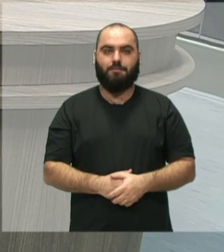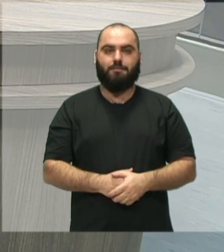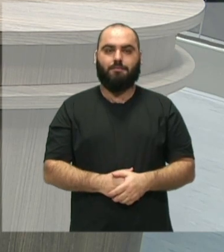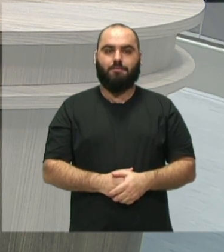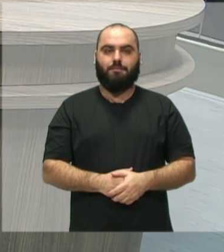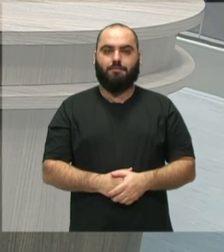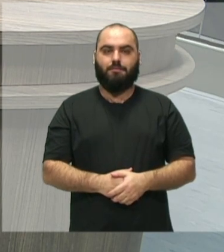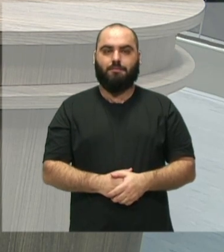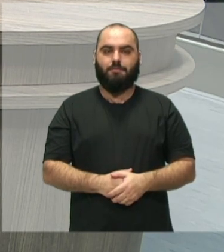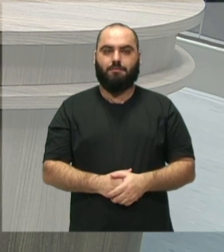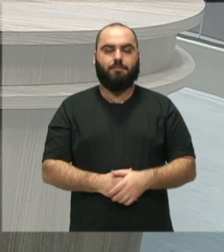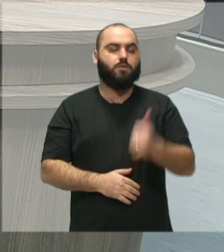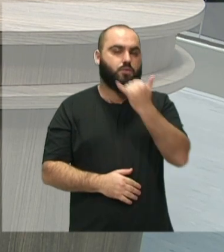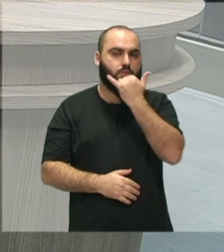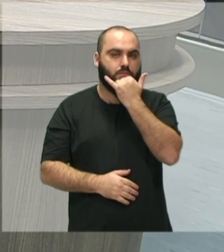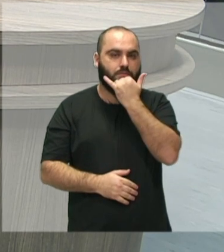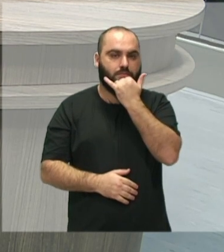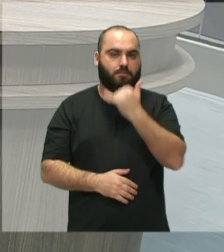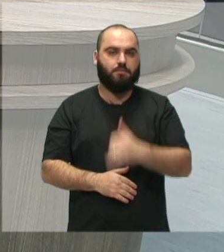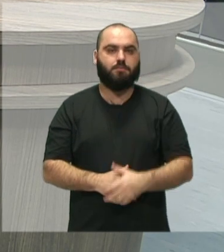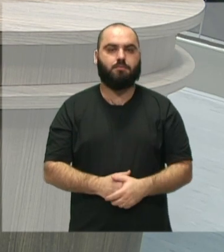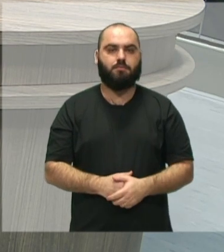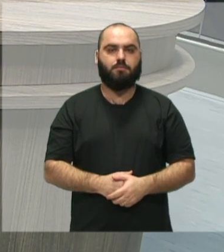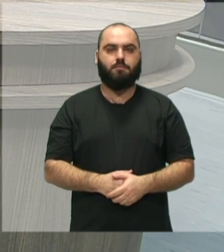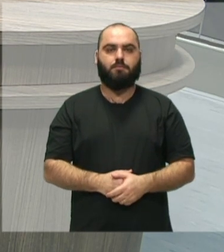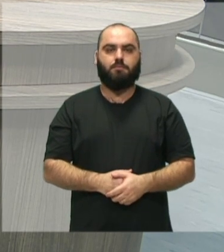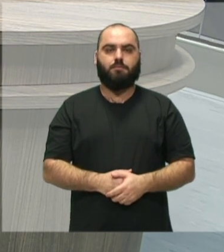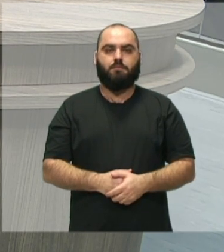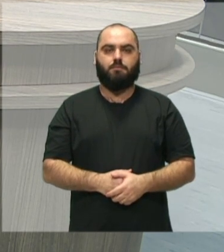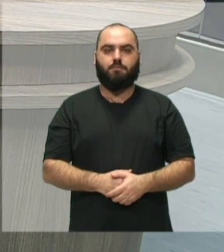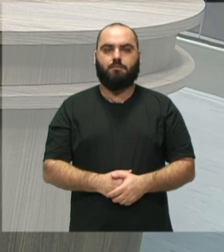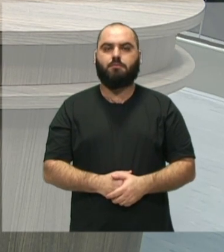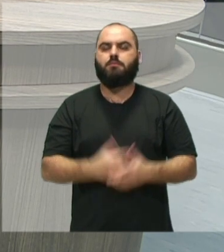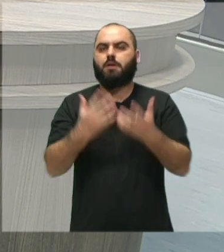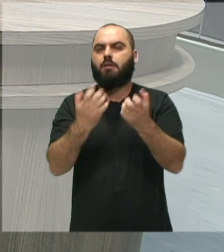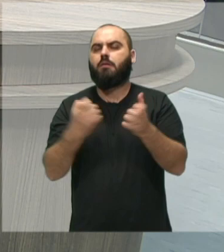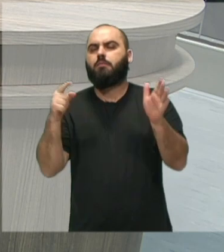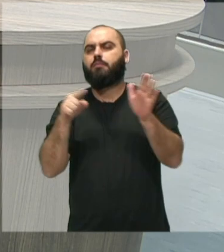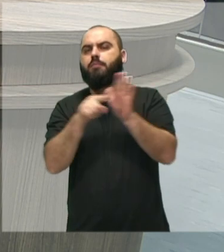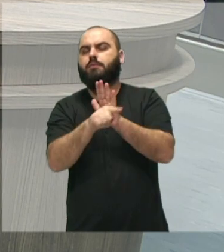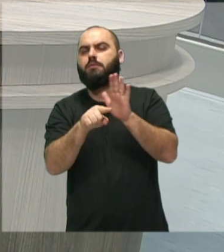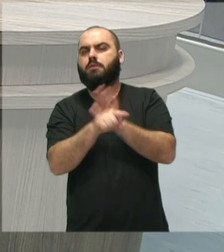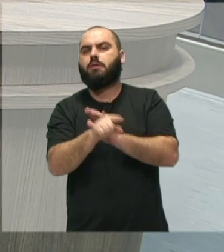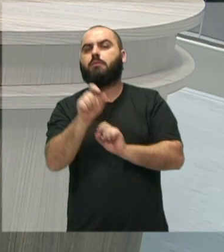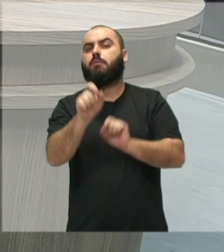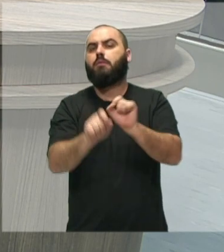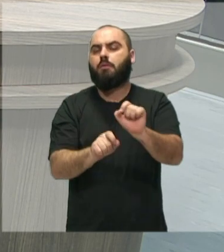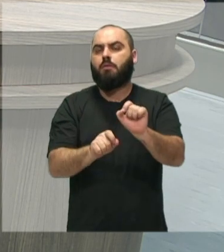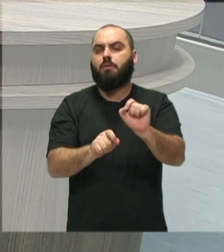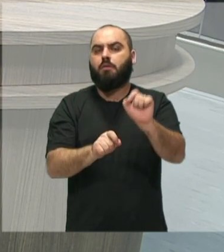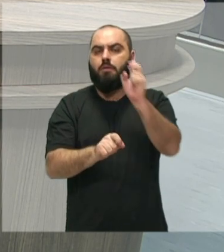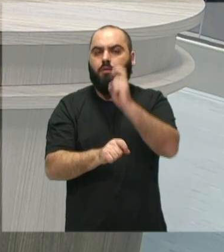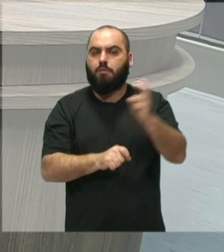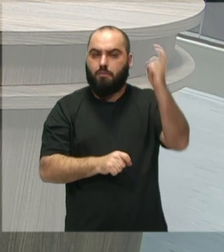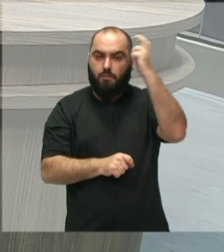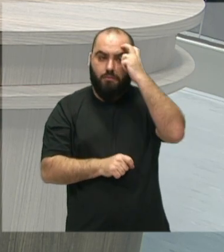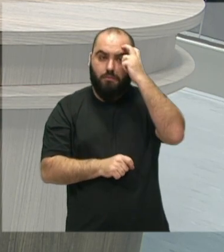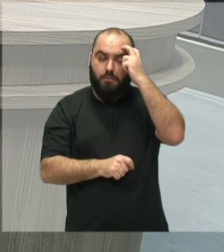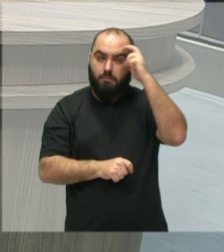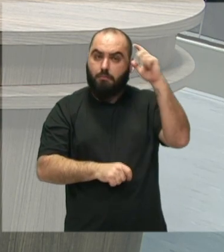Desculpe. Já está quase terminado, mas eu gostaria de ver contigo a questão da cultura